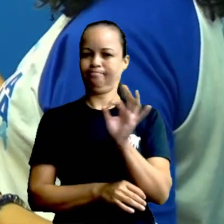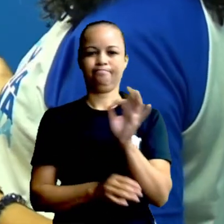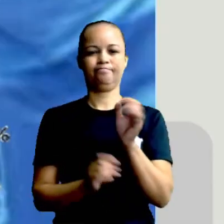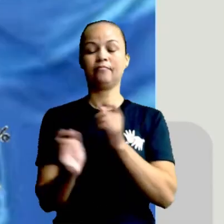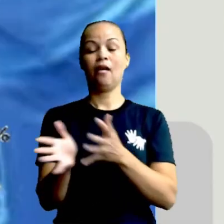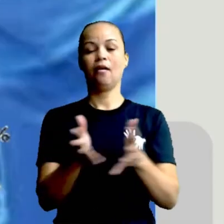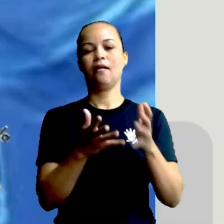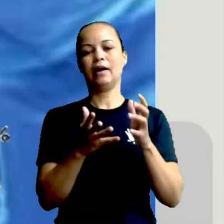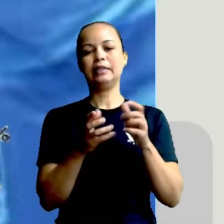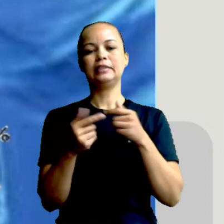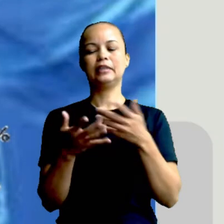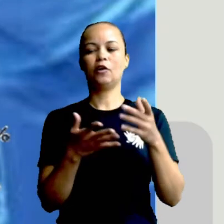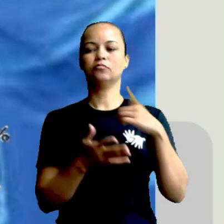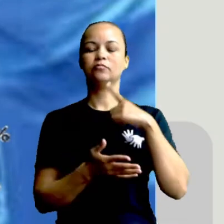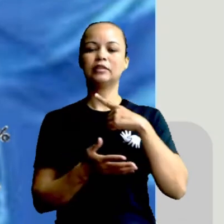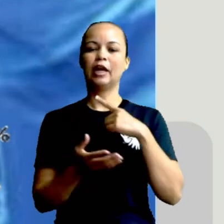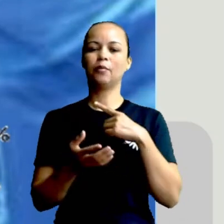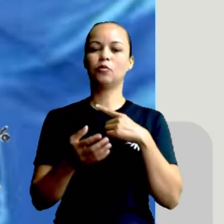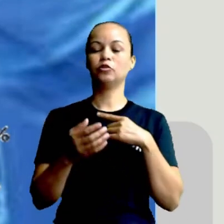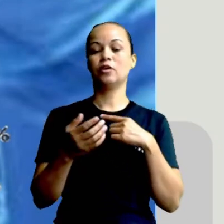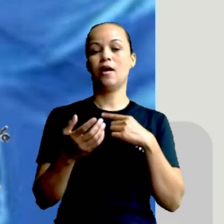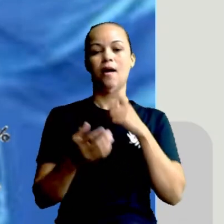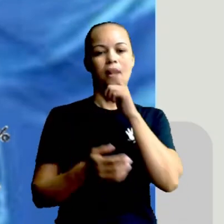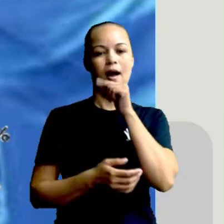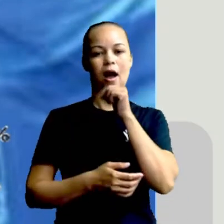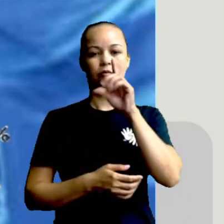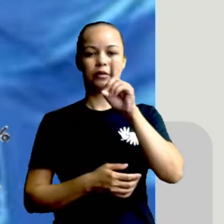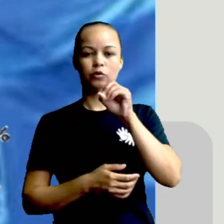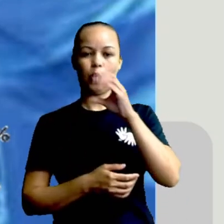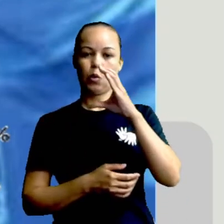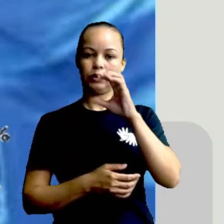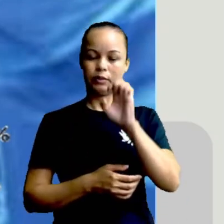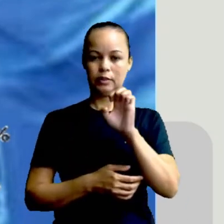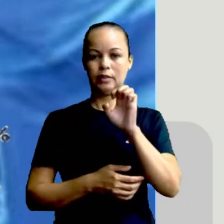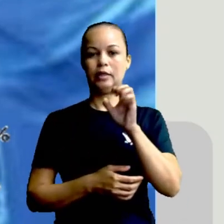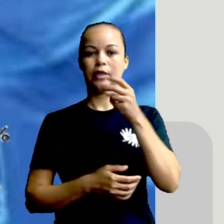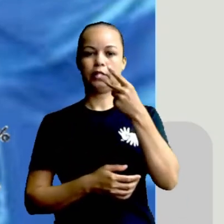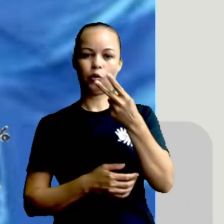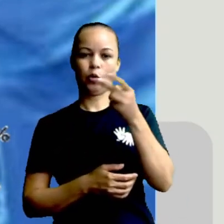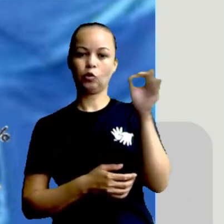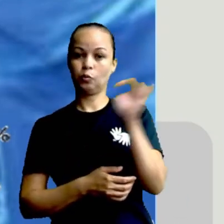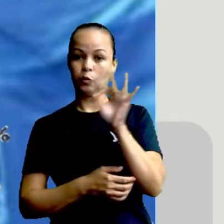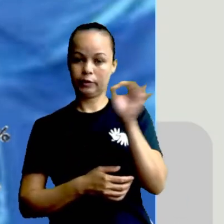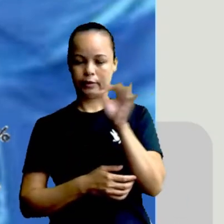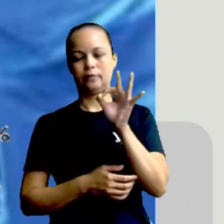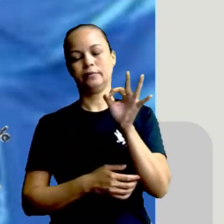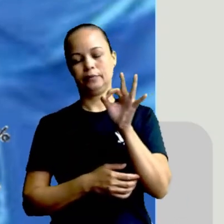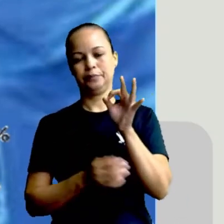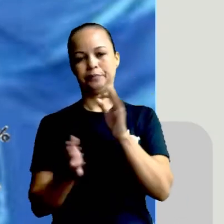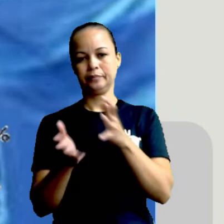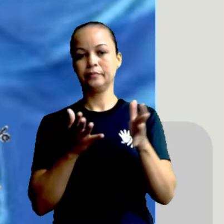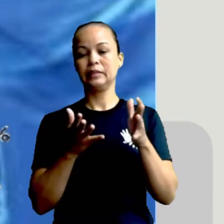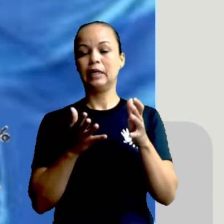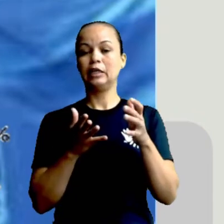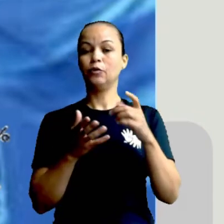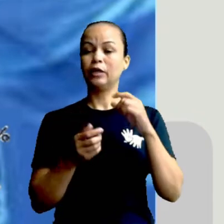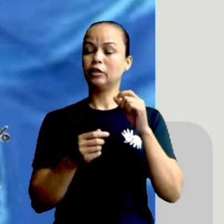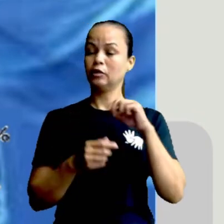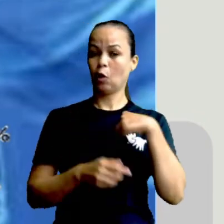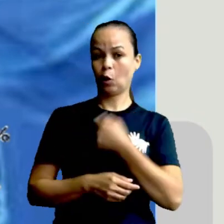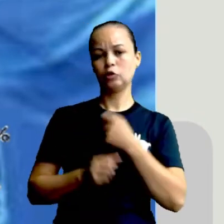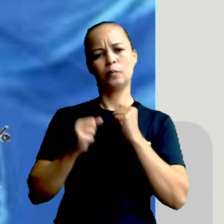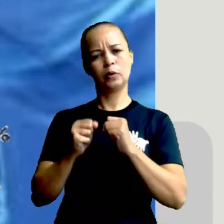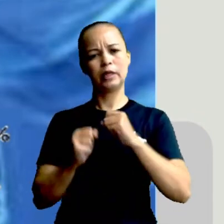a água doce, né, que é 2%, né, que é essa que é inacessível, e a que é acessível, a que a gente tem acesso